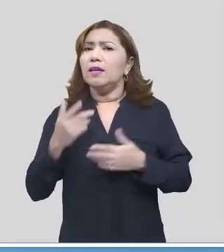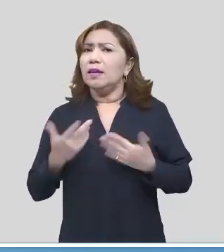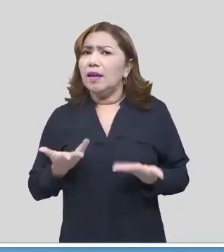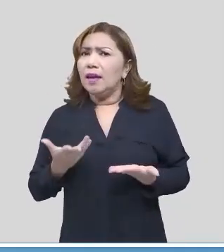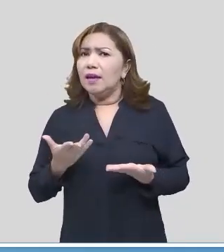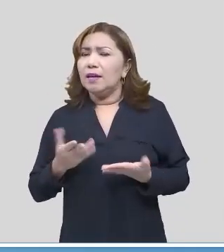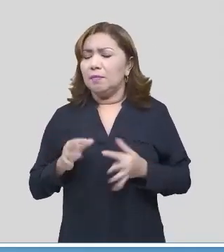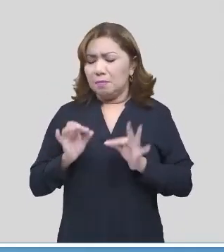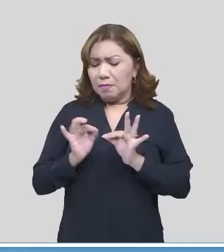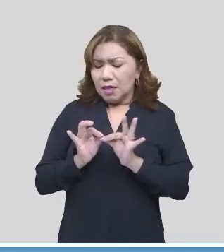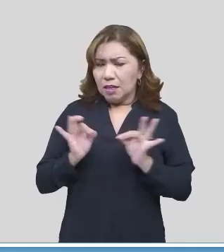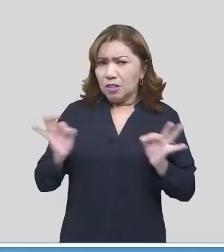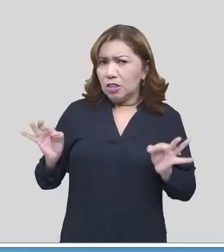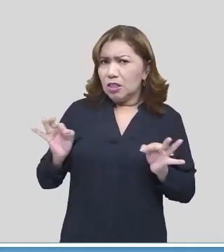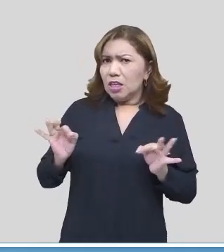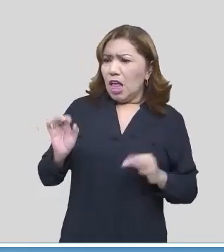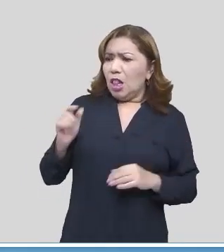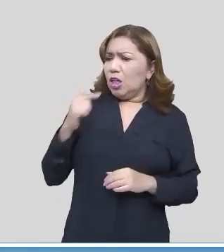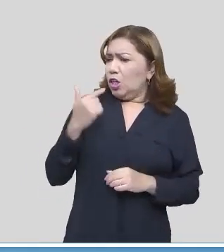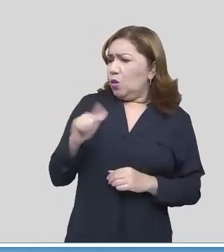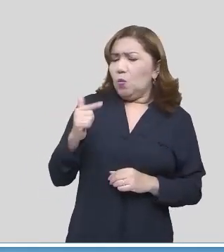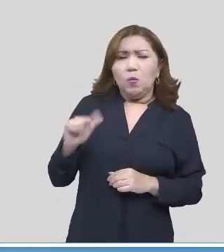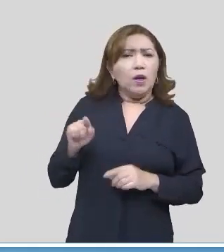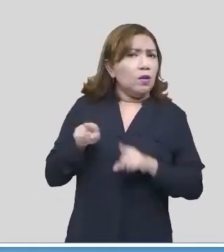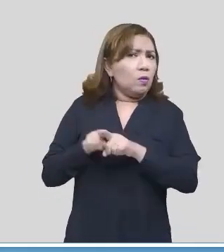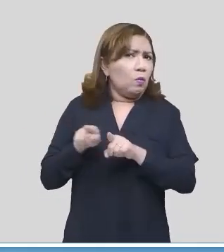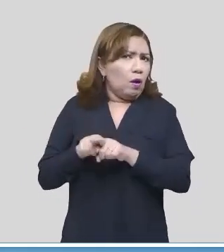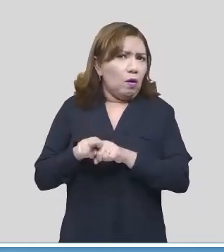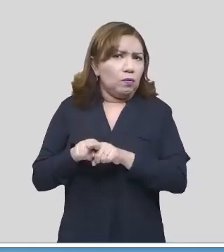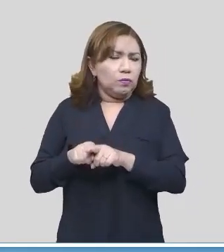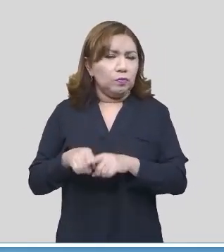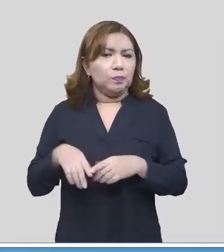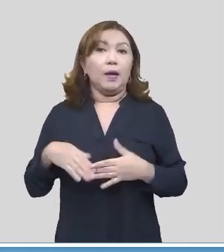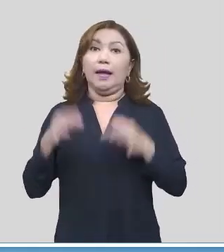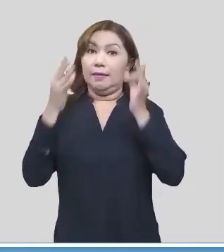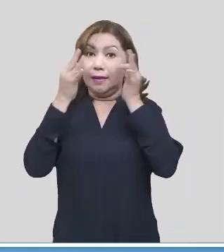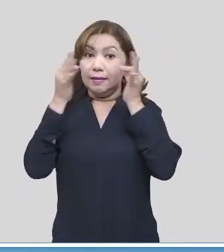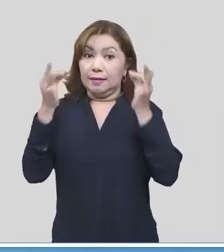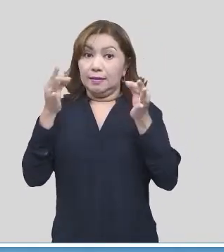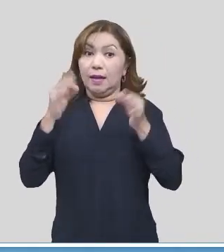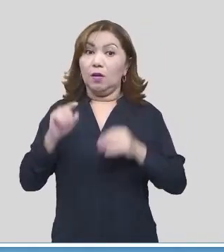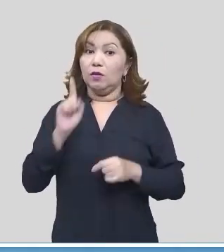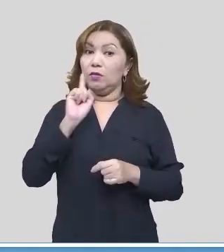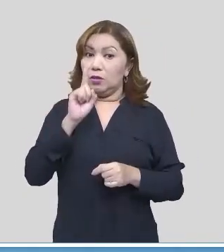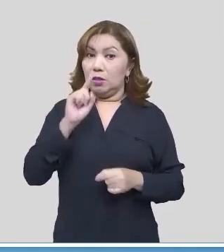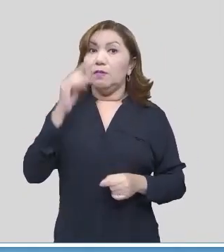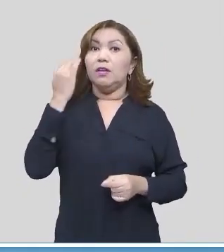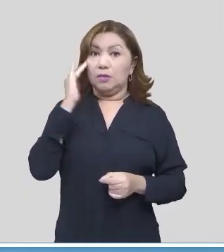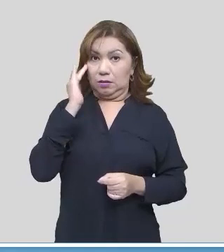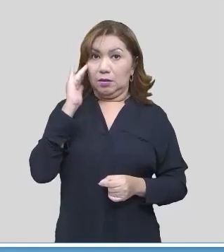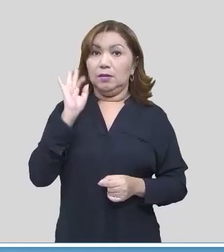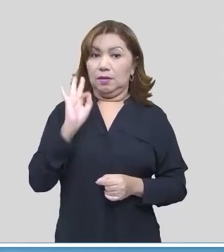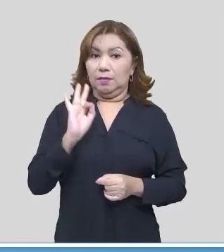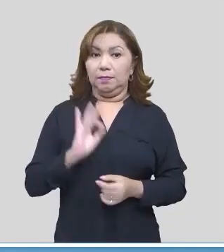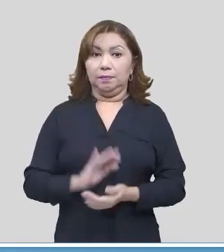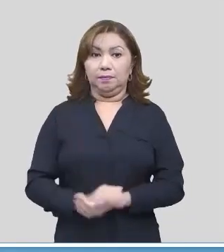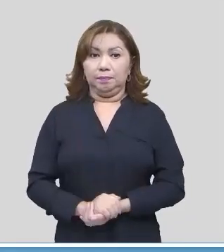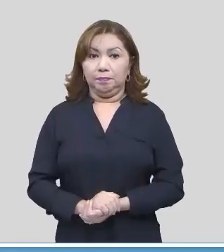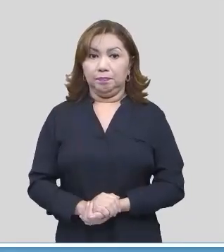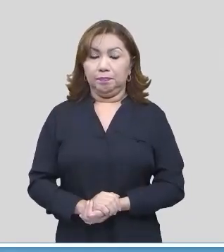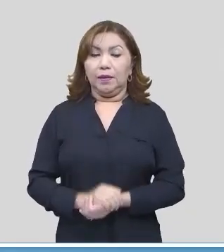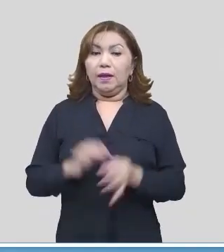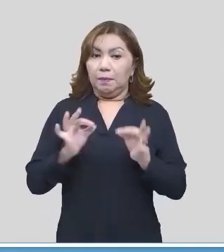de comprimento não padronizadas? Muita atenção na aula que você já vai descobrir. Medidas